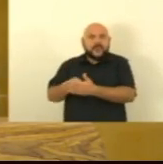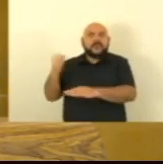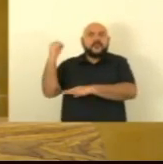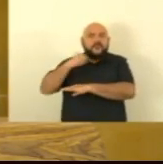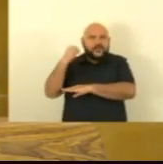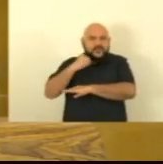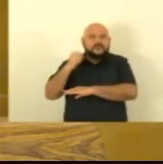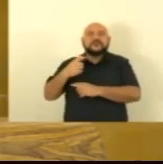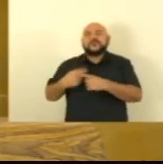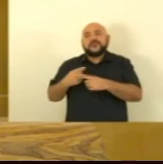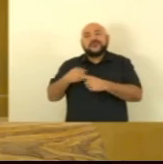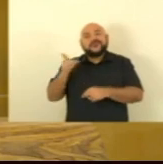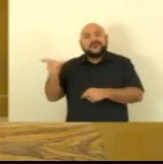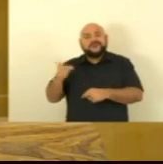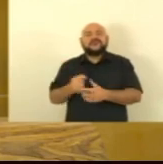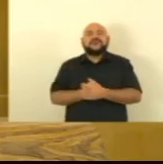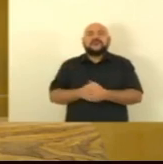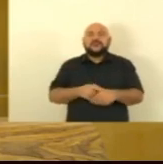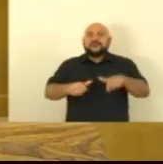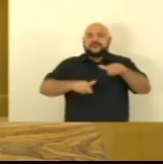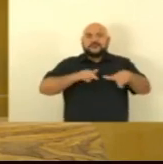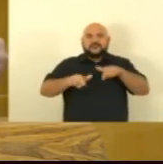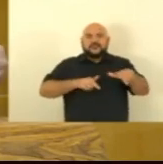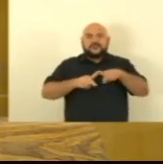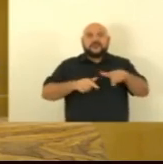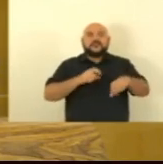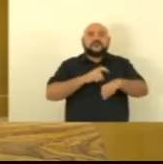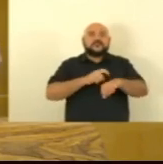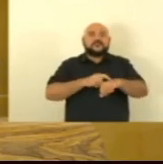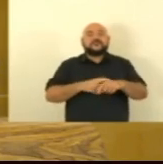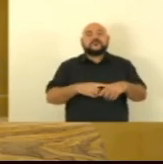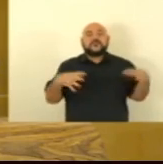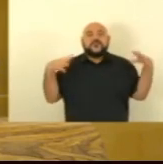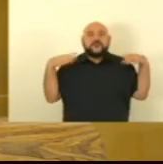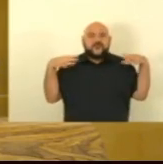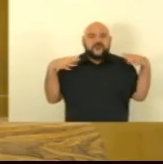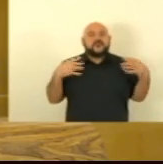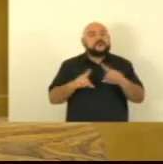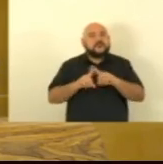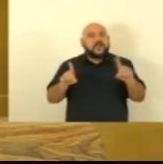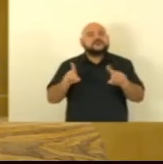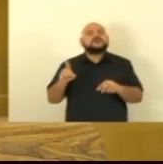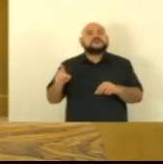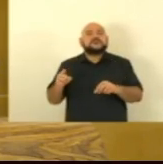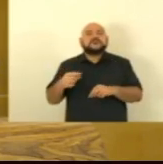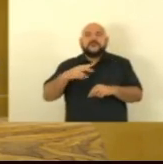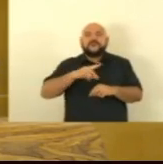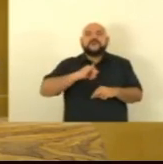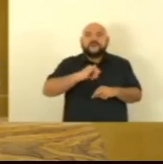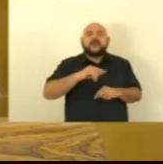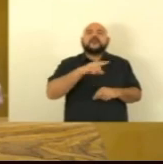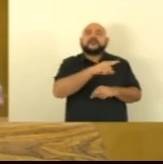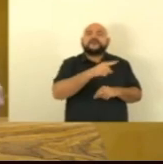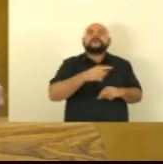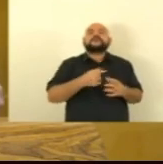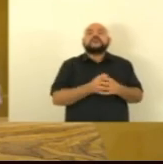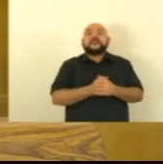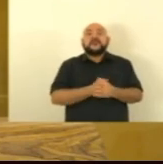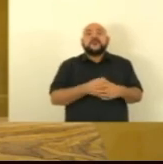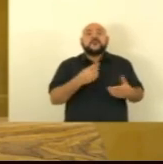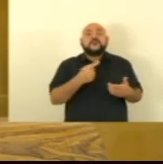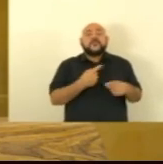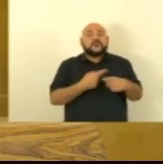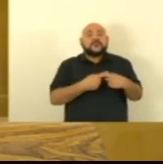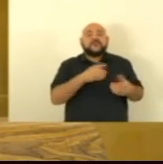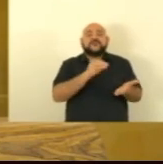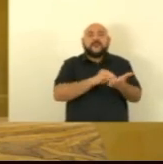de folga, eles possam estar indo às unidades, às localidades em que tem deficiência de policiamento